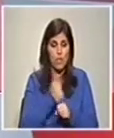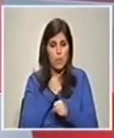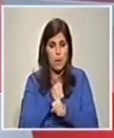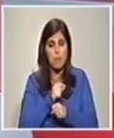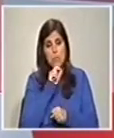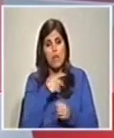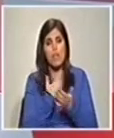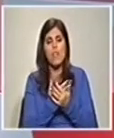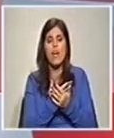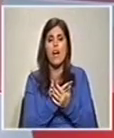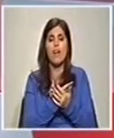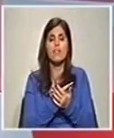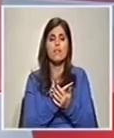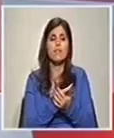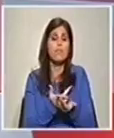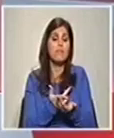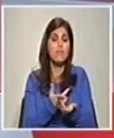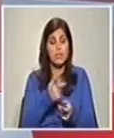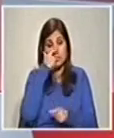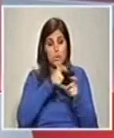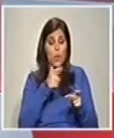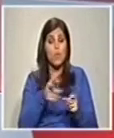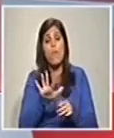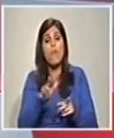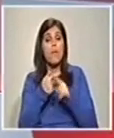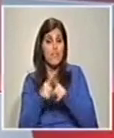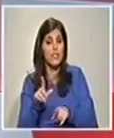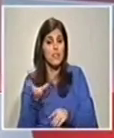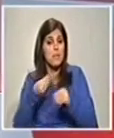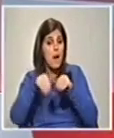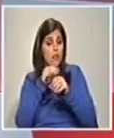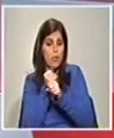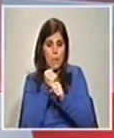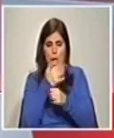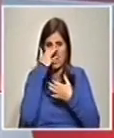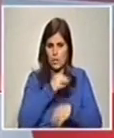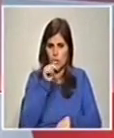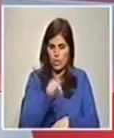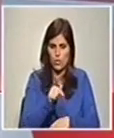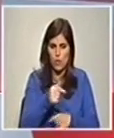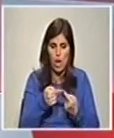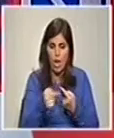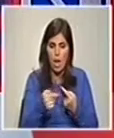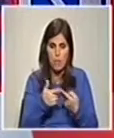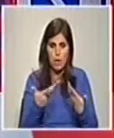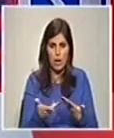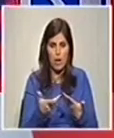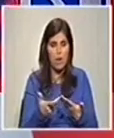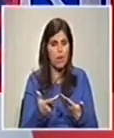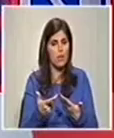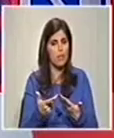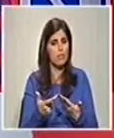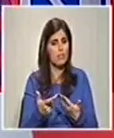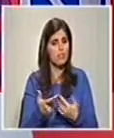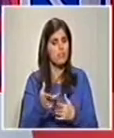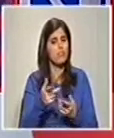preencher as pessoas de uma outra forma, não é? Para o trabalho. Sim. Margarida. Acredito muito nisto, que é, estamos numa era privilegiada em termos